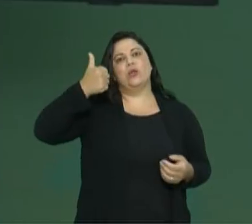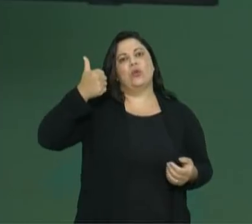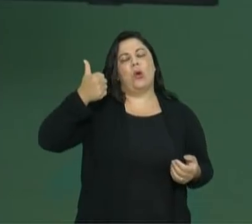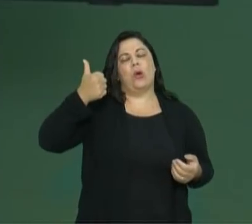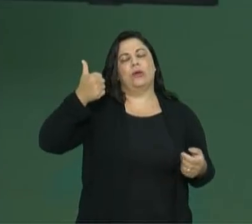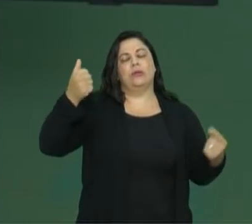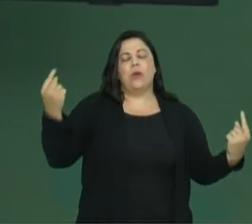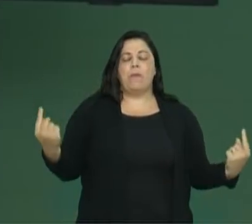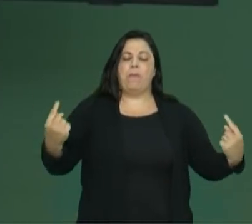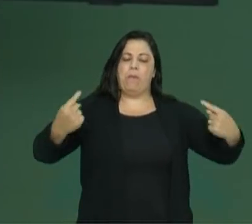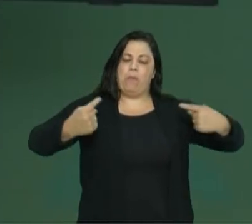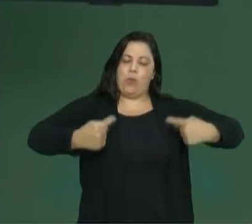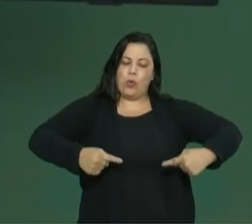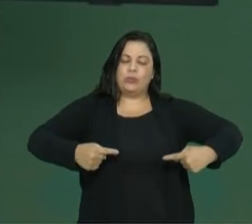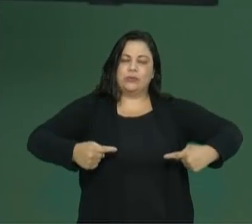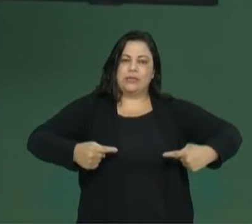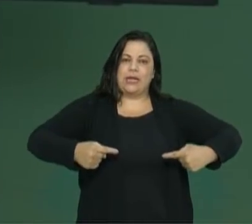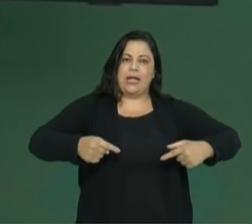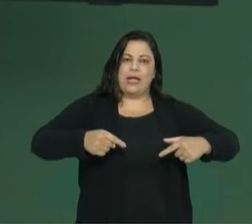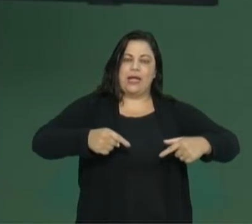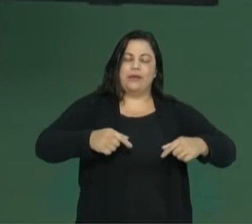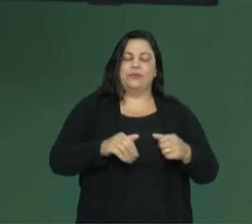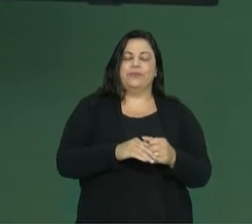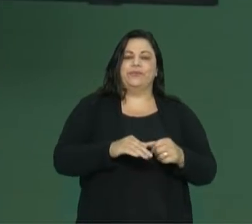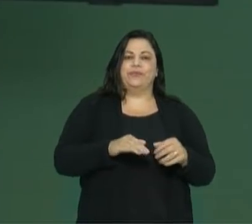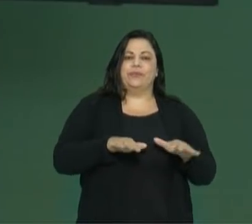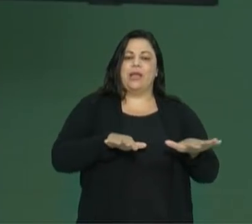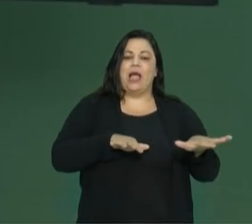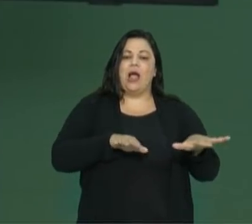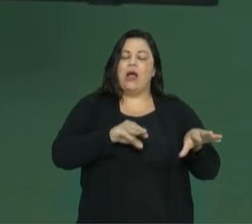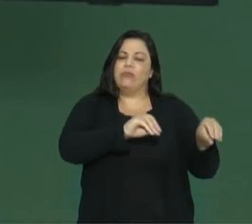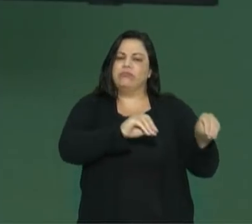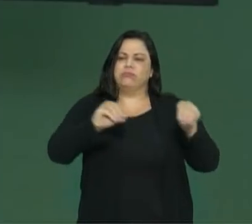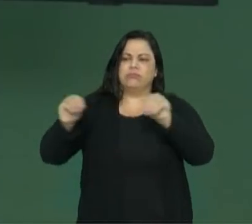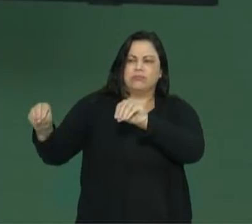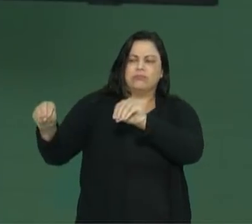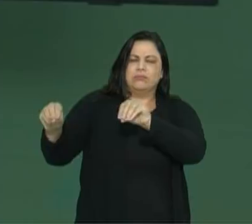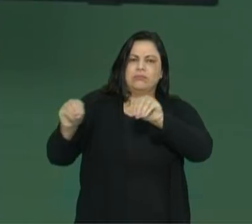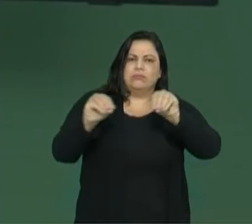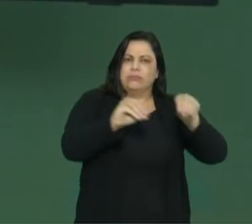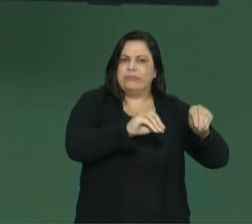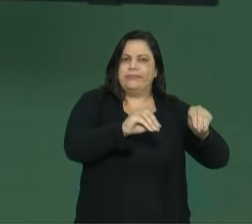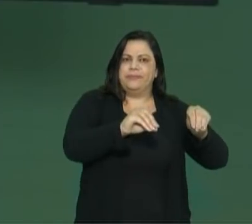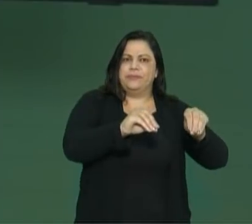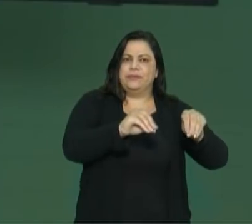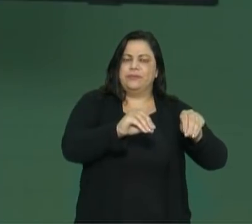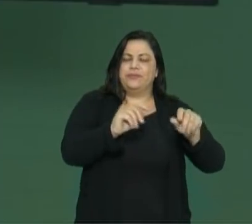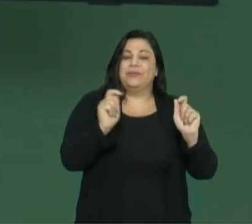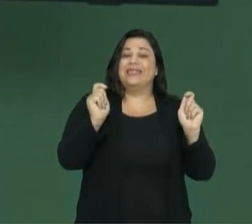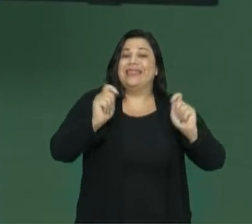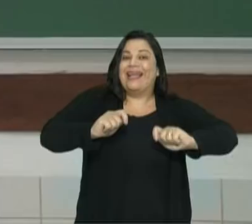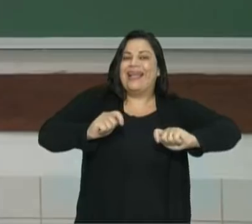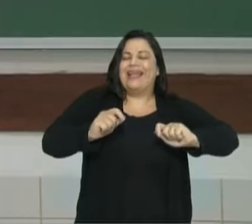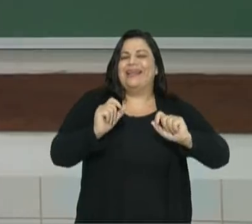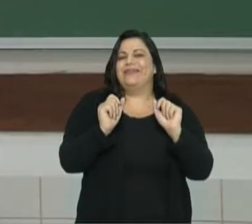ao deslocamento, esse trabalho é negativo, ou seja, é o chamado trabalho resistente. Esse trabalho ele vai